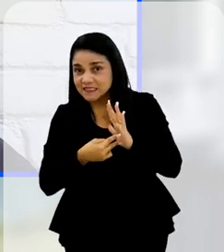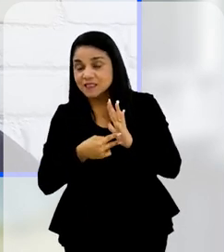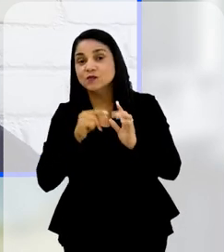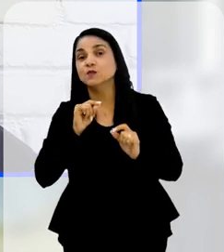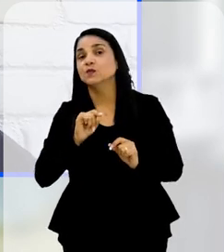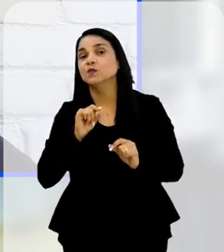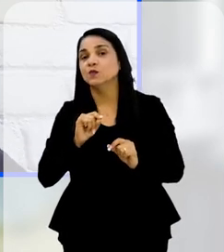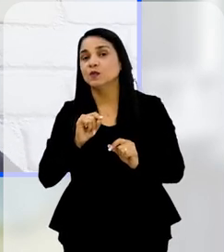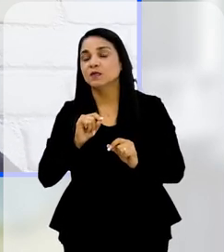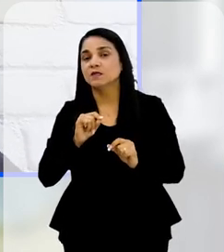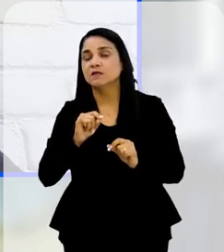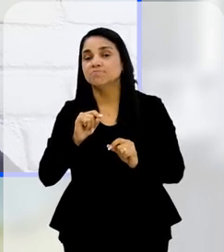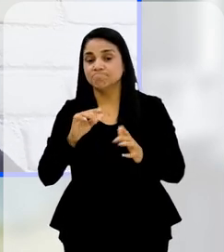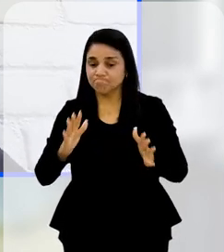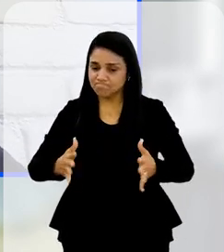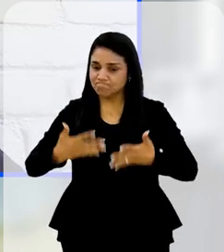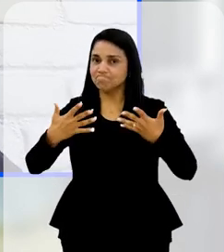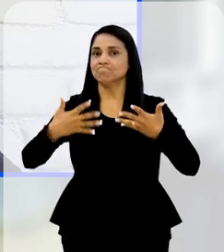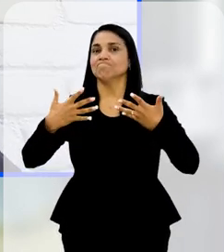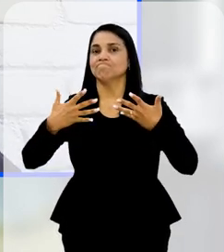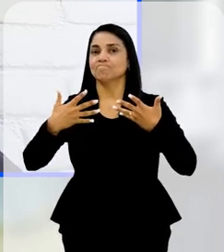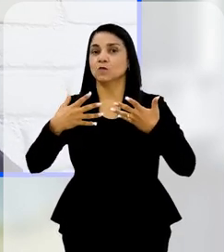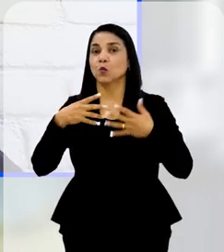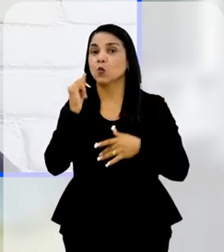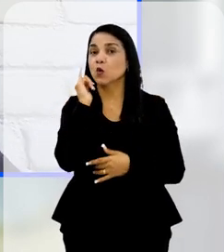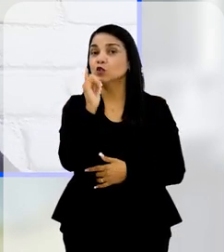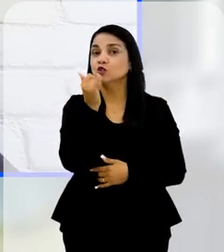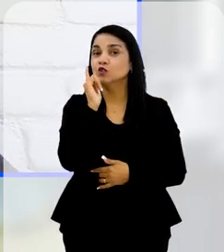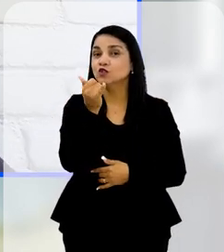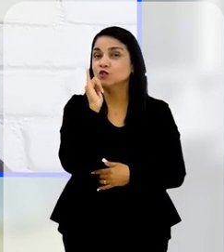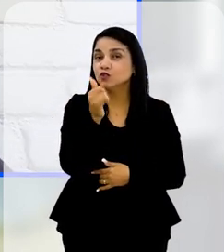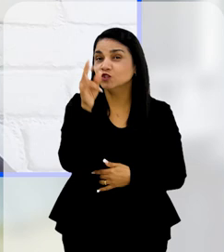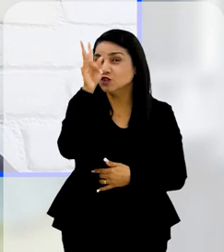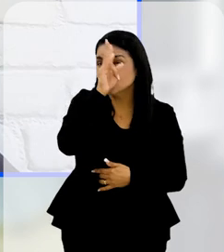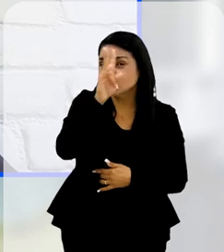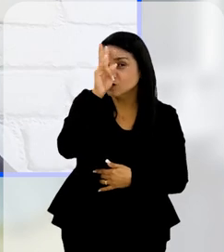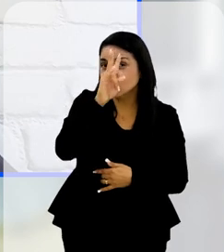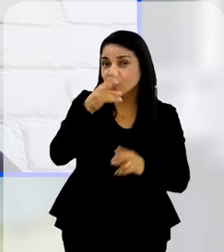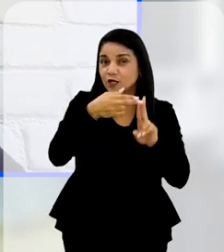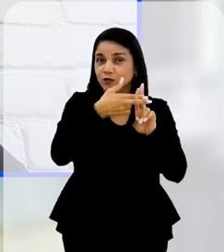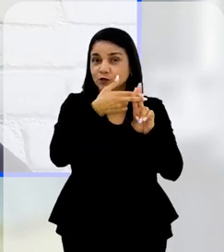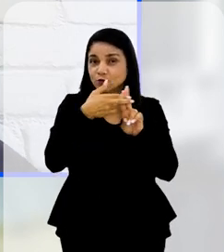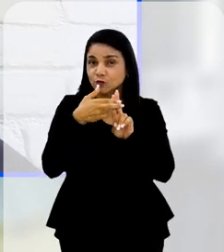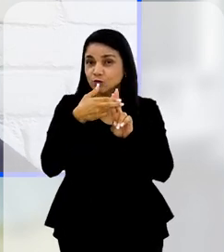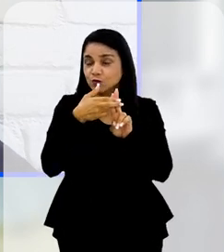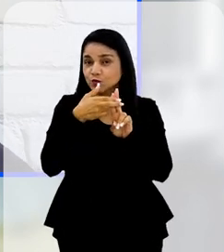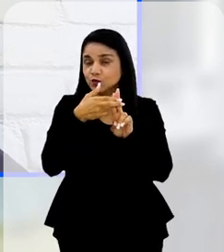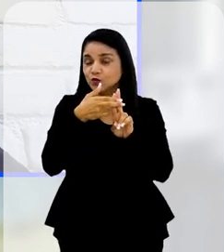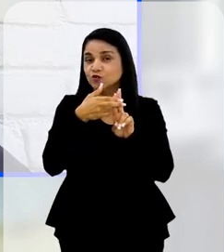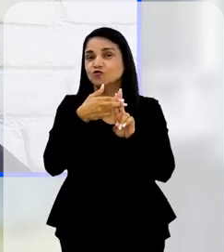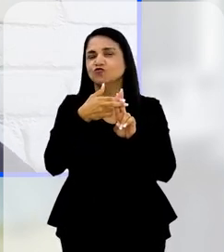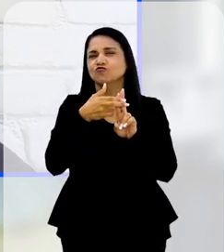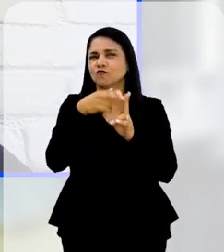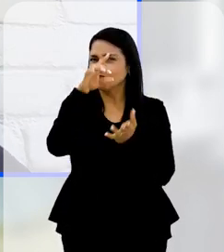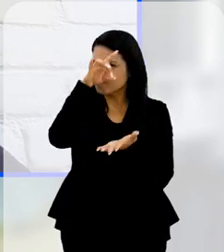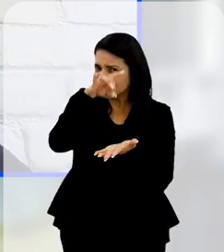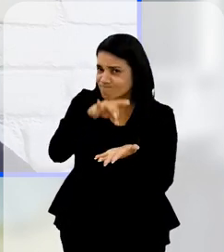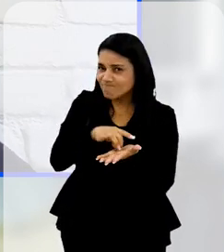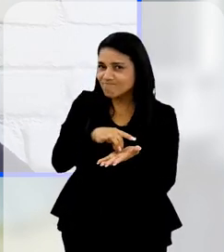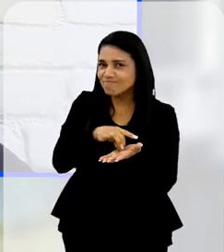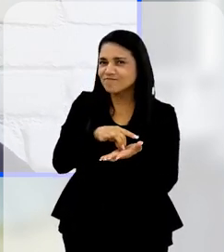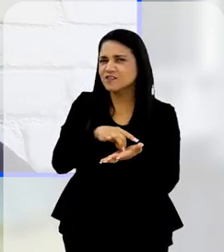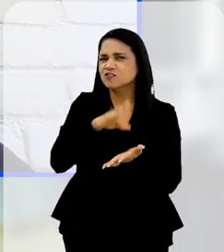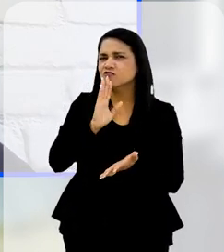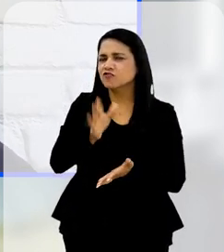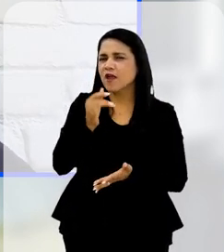a contar um pouco dessa história, que na verdade é uma história que já é relatada em diversas teses,